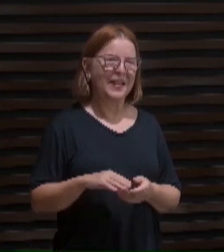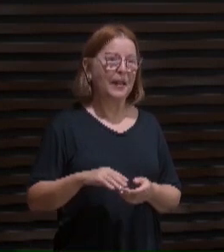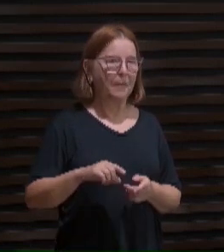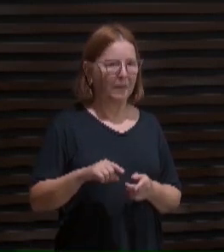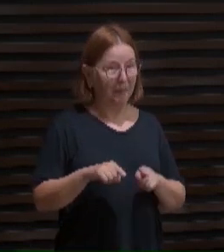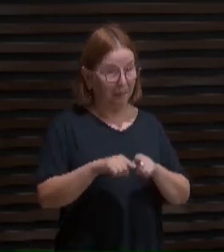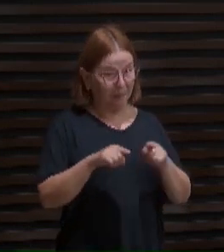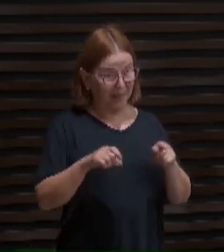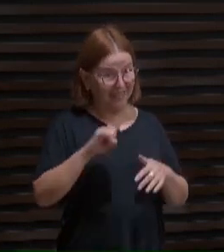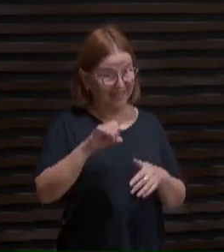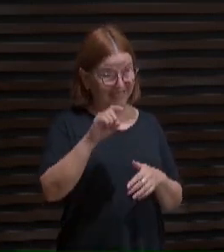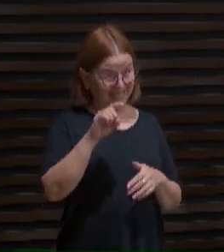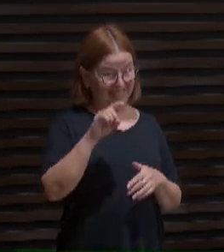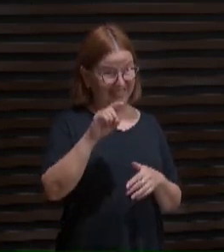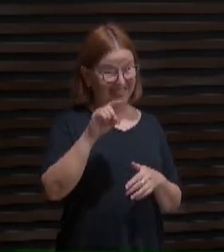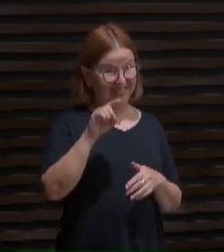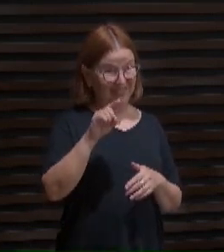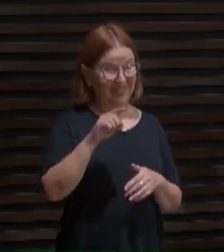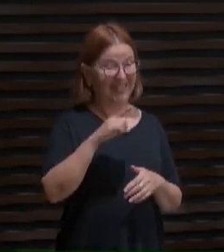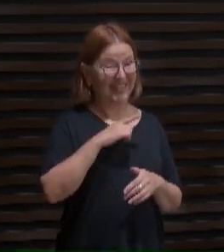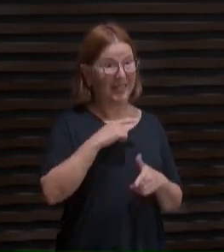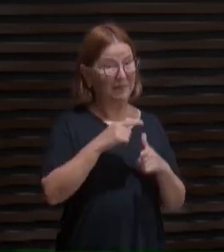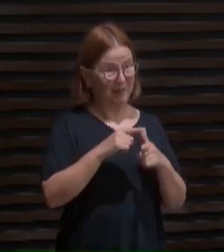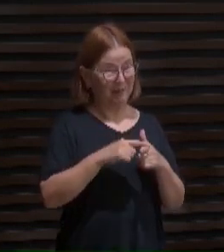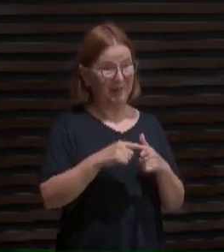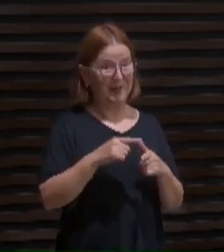problemas, é porque você criou o problema para você.